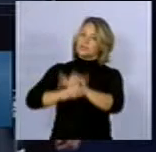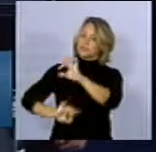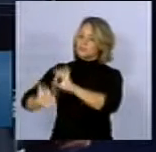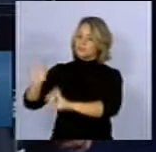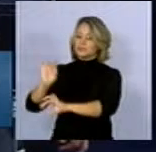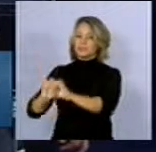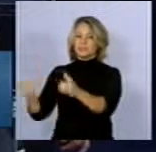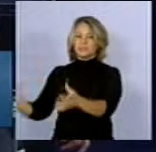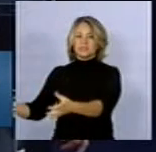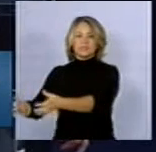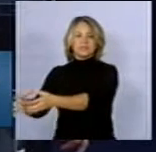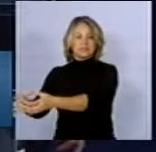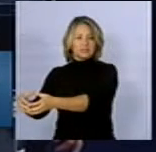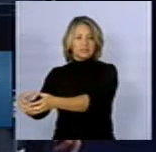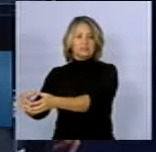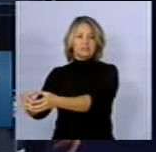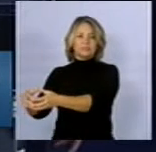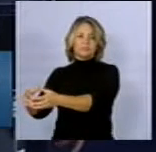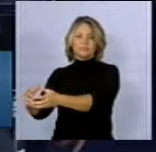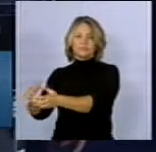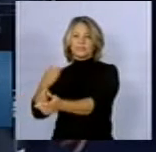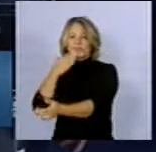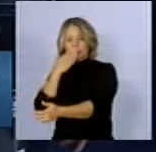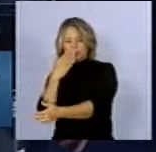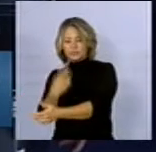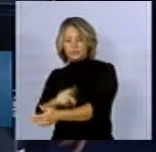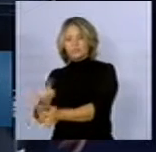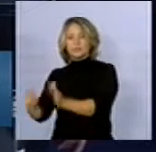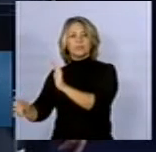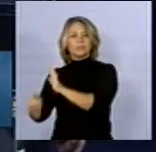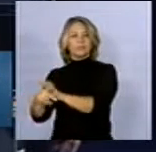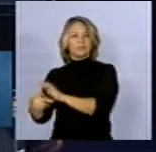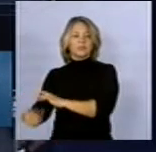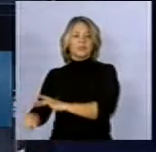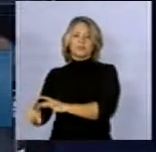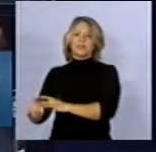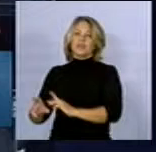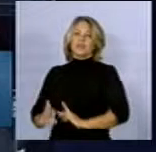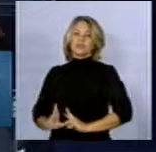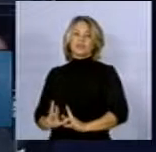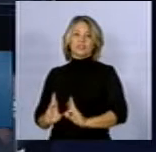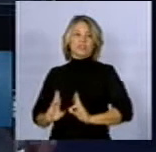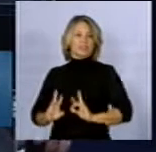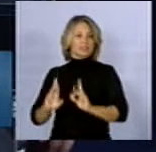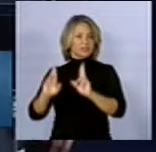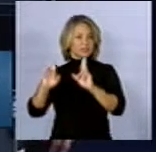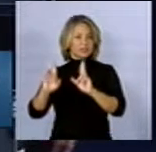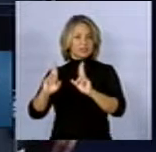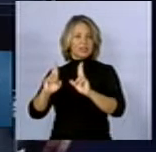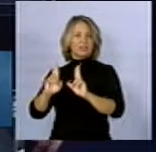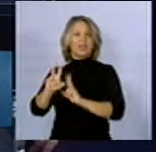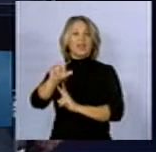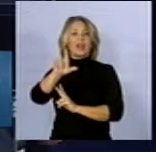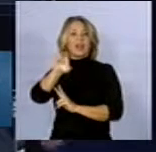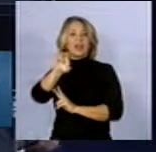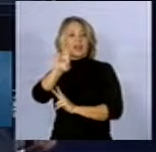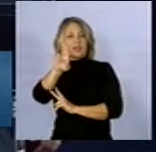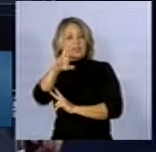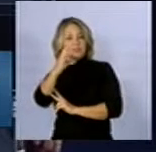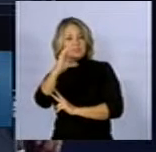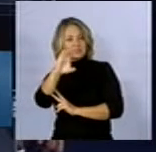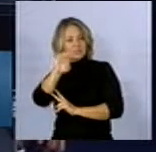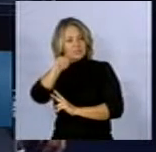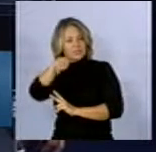especialmente com um tipo específico de câncer, que seria leucemia academia infantil. Isso é